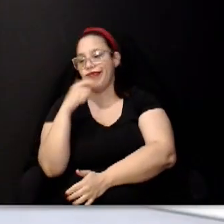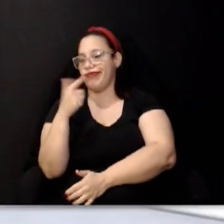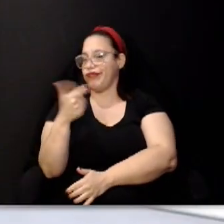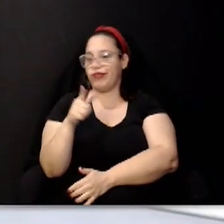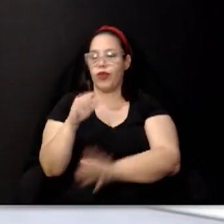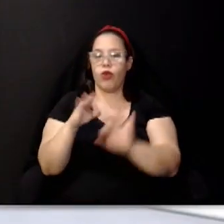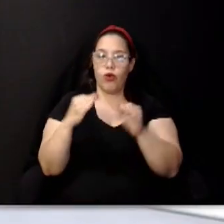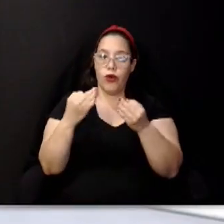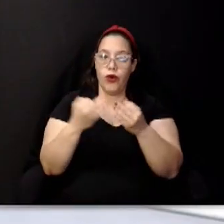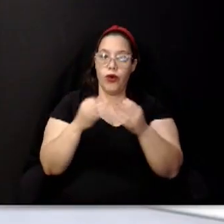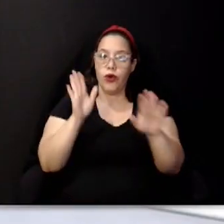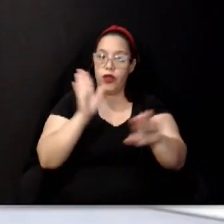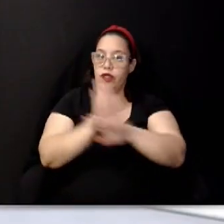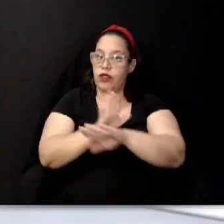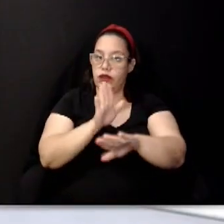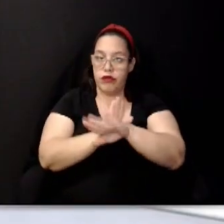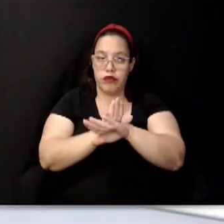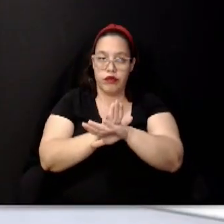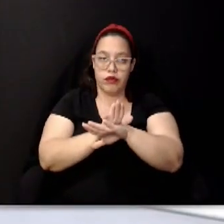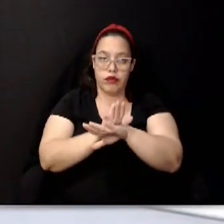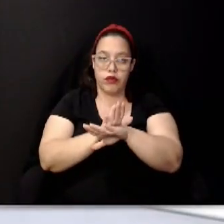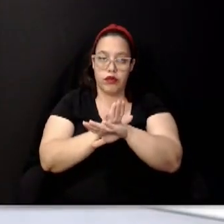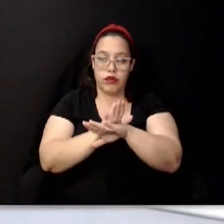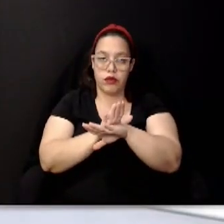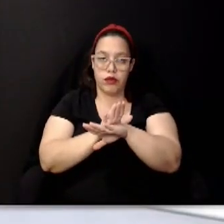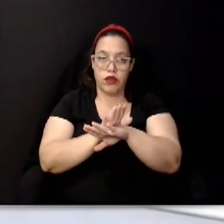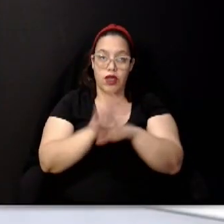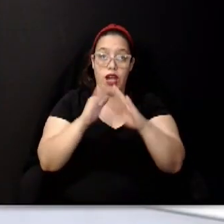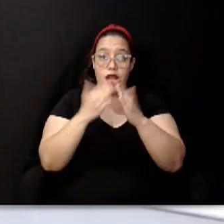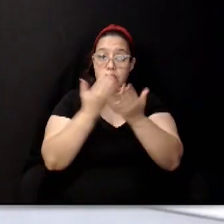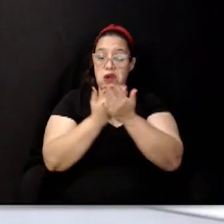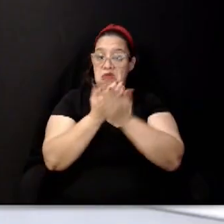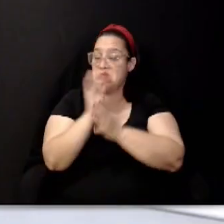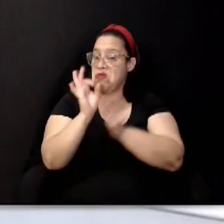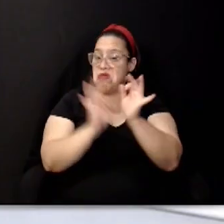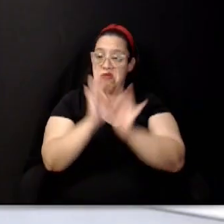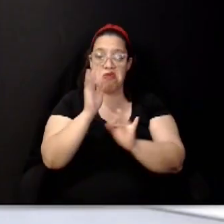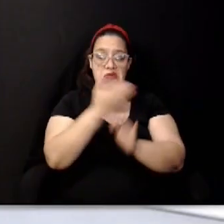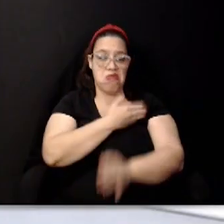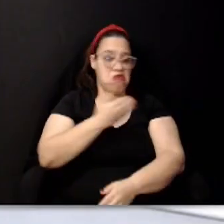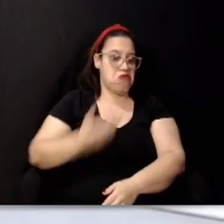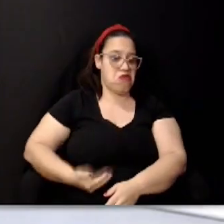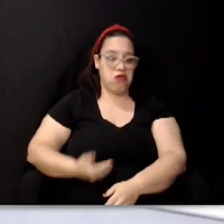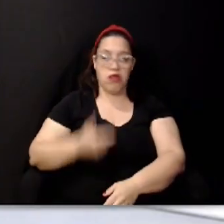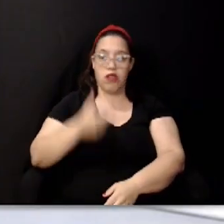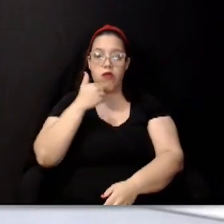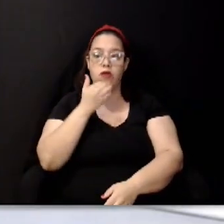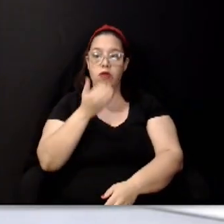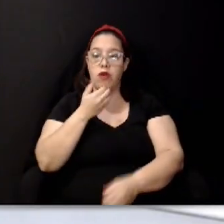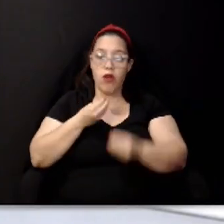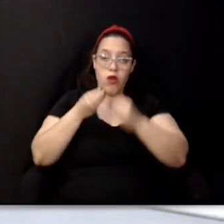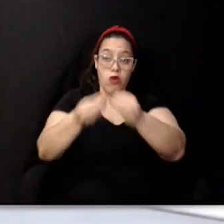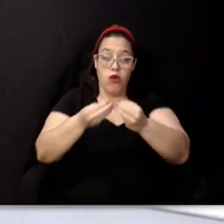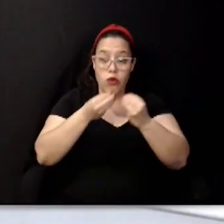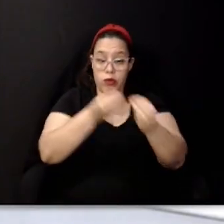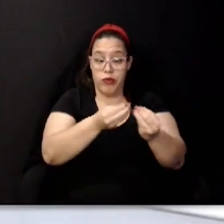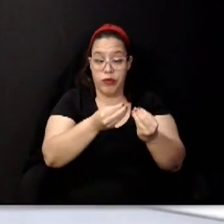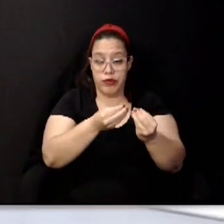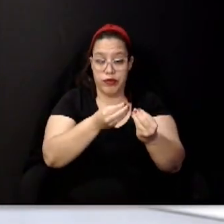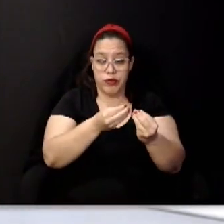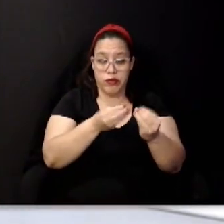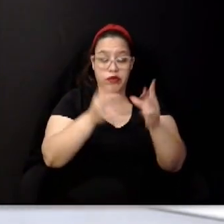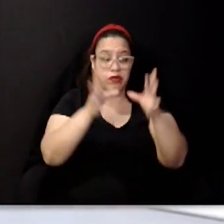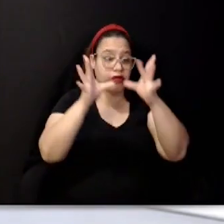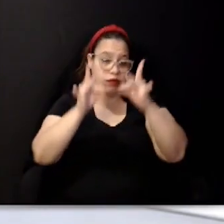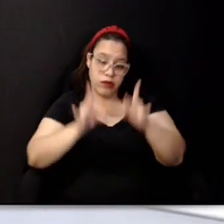ajudam, aí se a escola não estiver preparado, né? Se o poder público não der condições também ali com especialidades para ela,